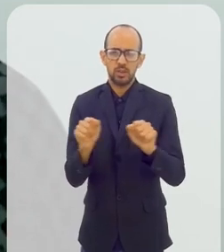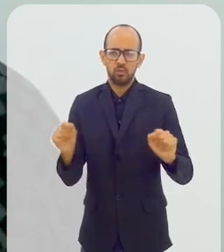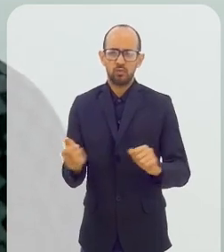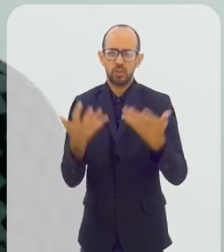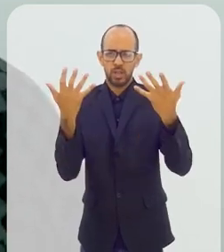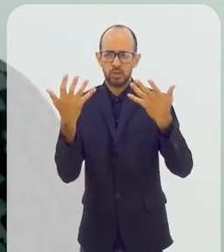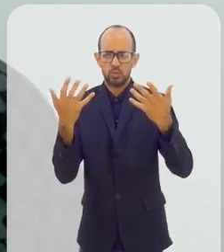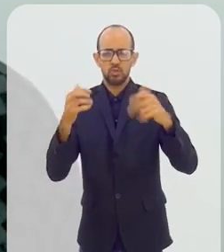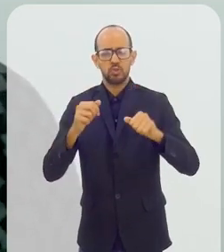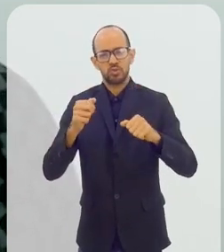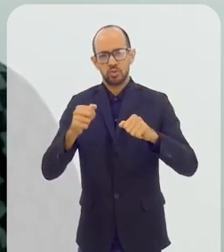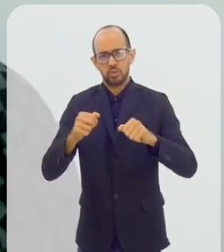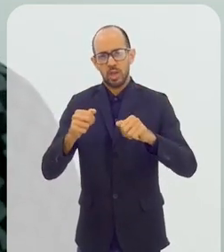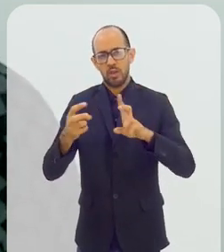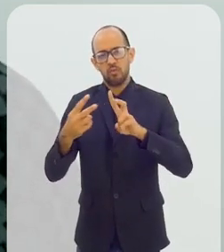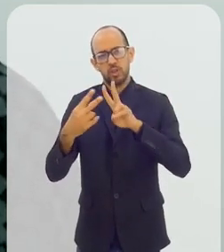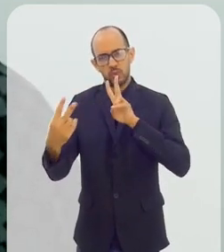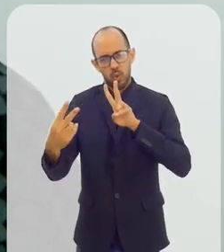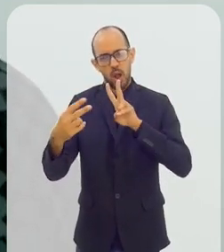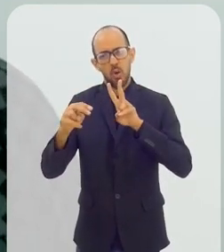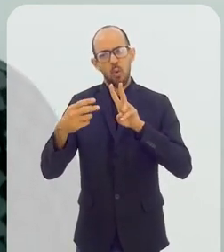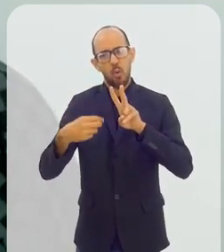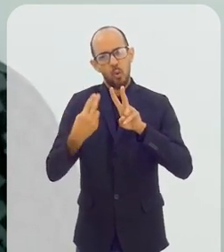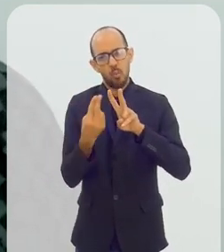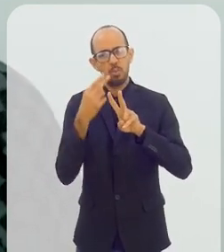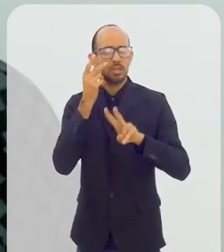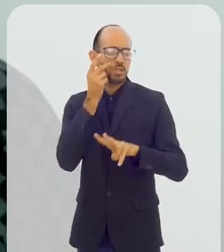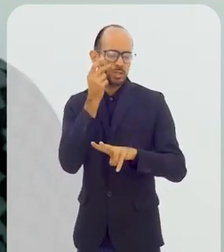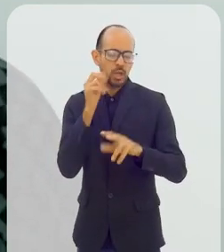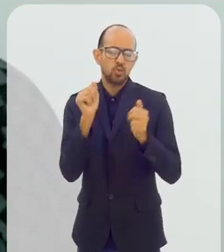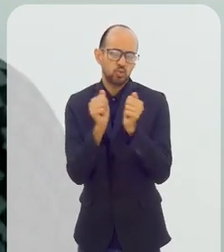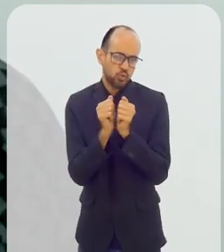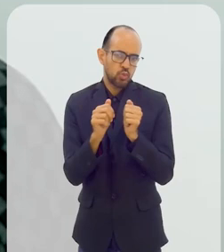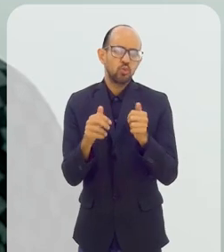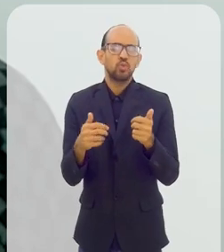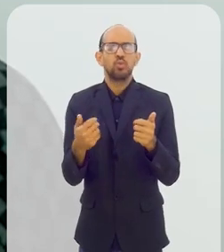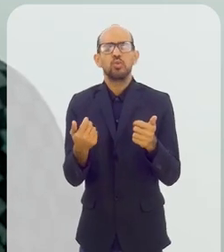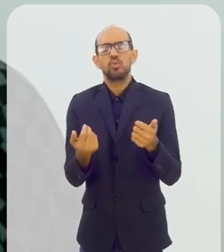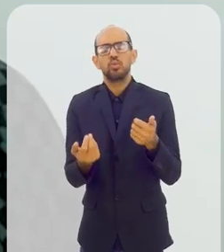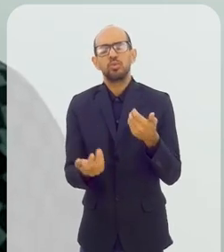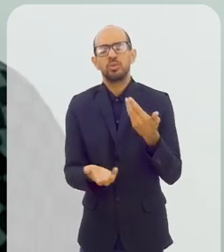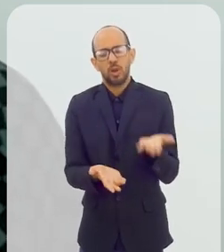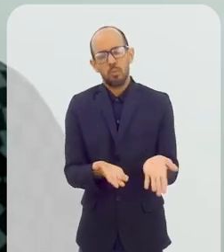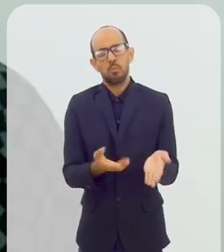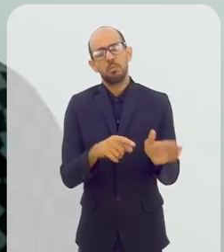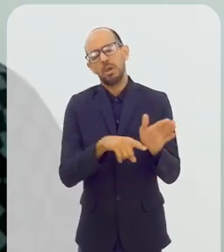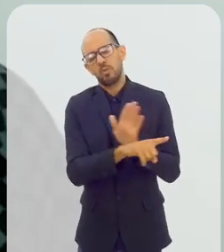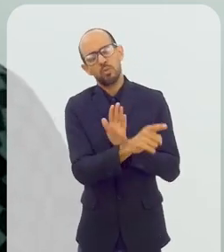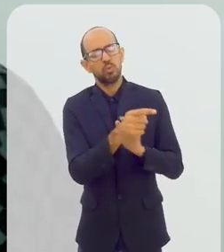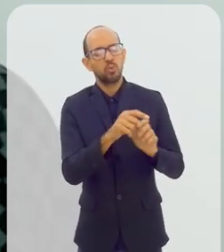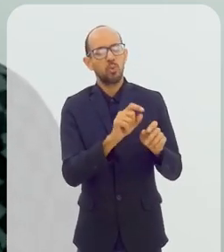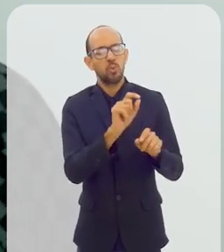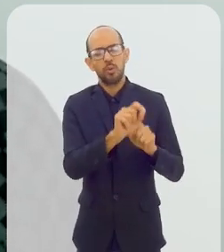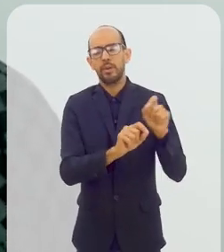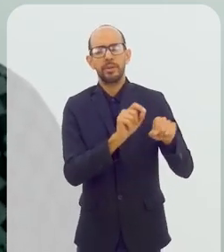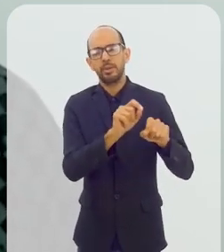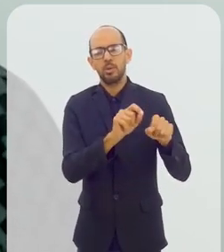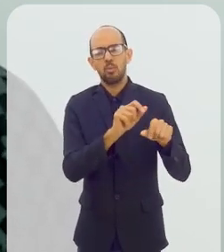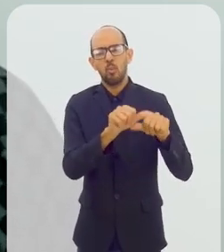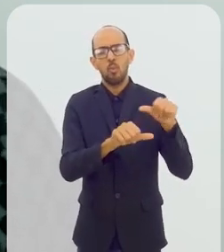eventos híbridos. Mas o que que mudou nesse período também? E o que que você acha que a gente já pode apontar